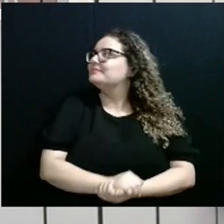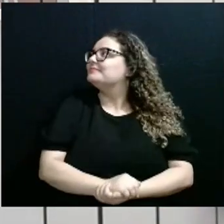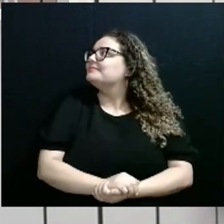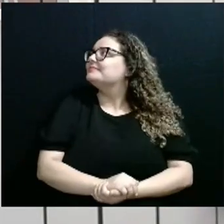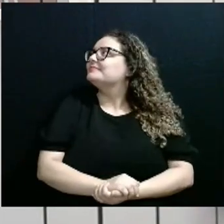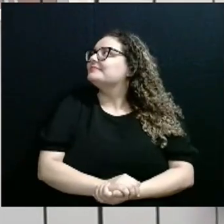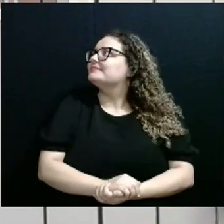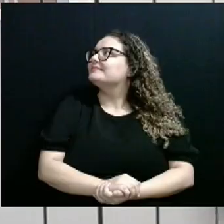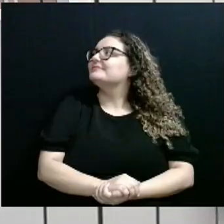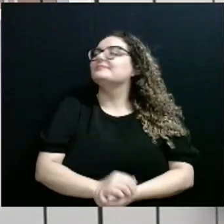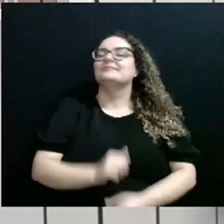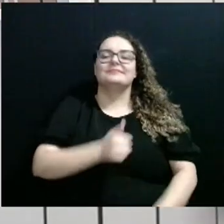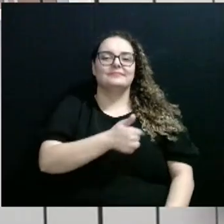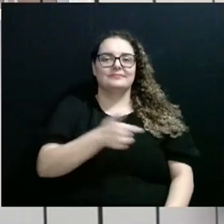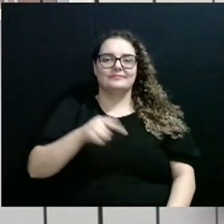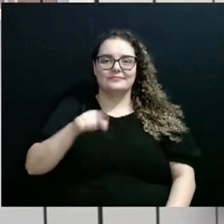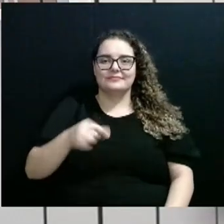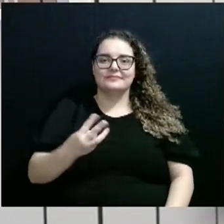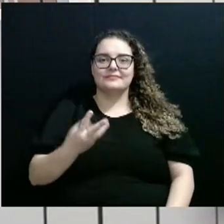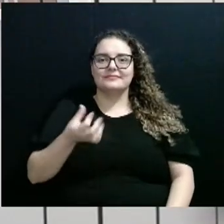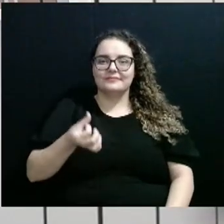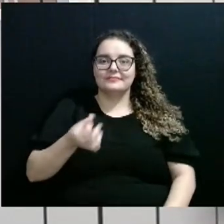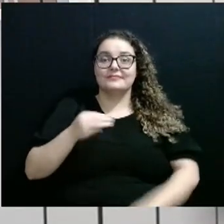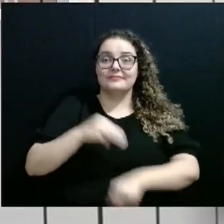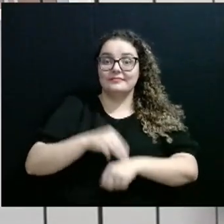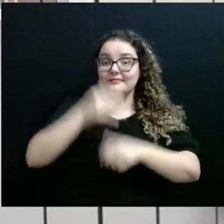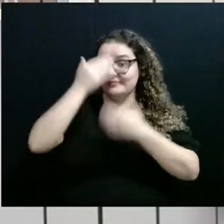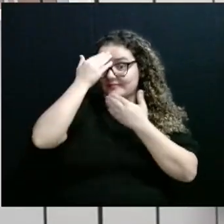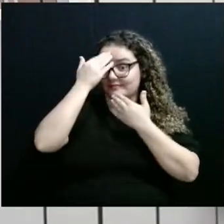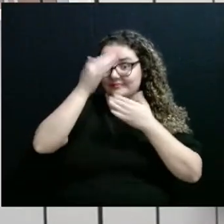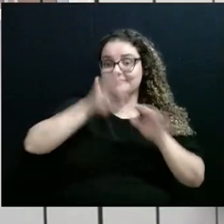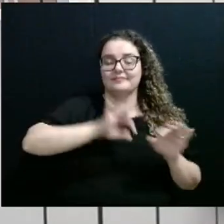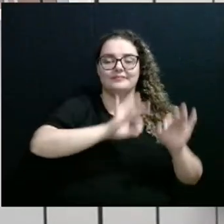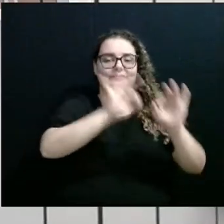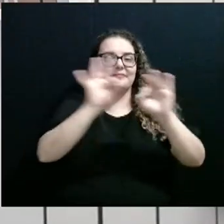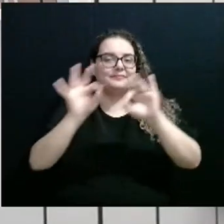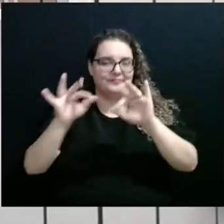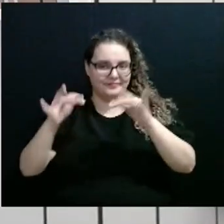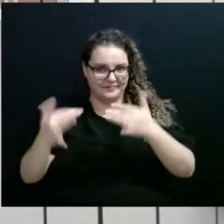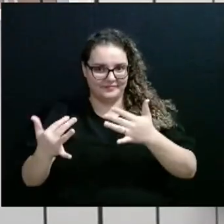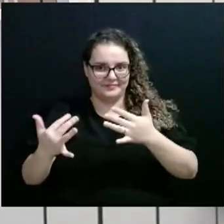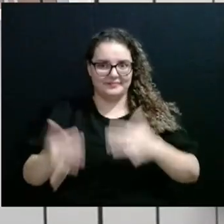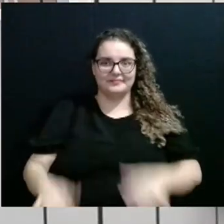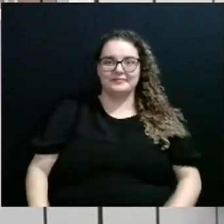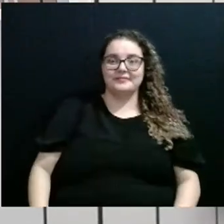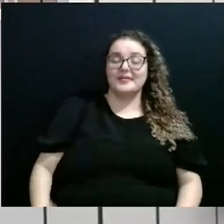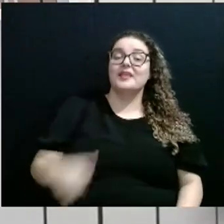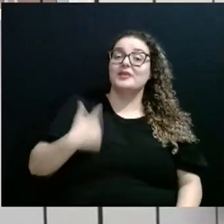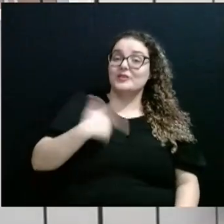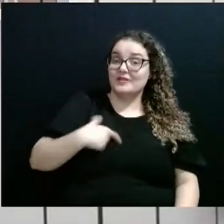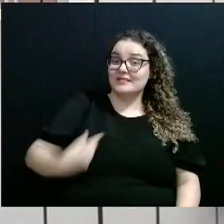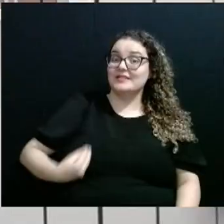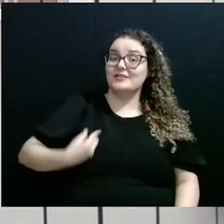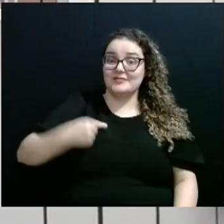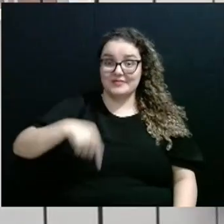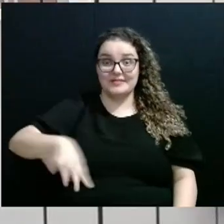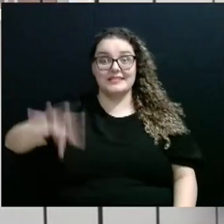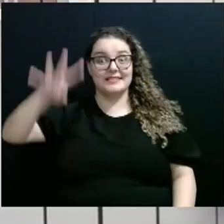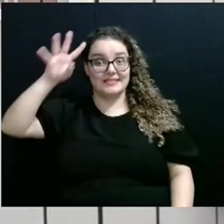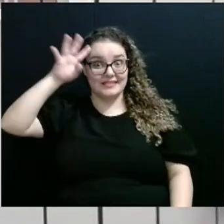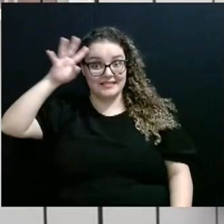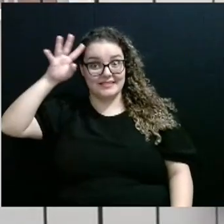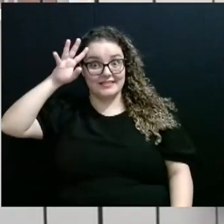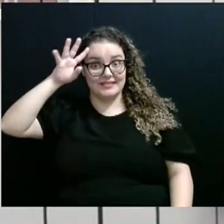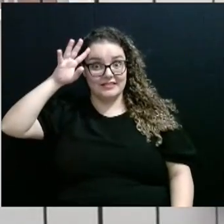12:00 mais 36 minutos. Muito obrigado pela sua companhia, pela sua audiência. Estamos ao vivo nesta quarta-feira e vamos com